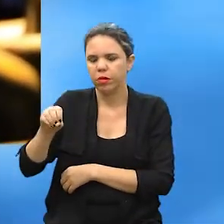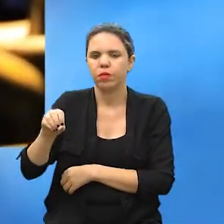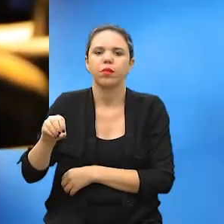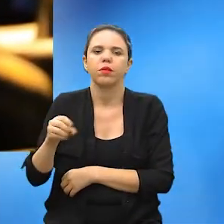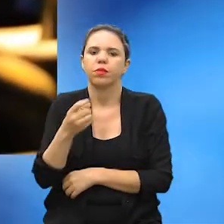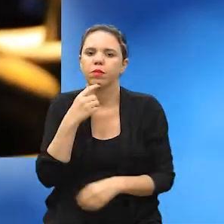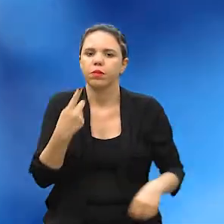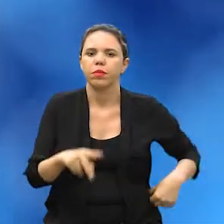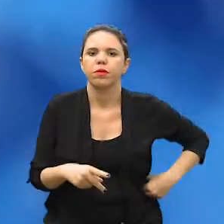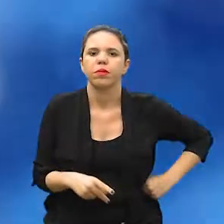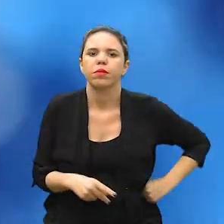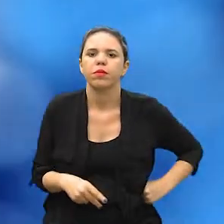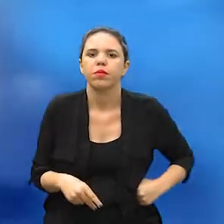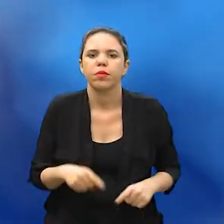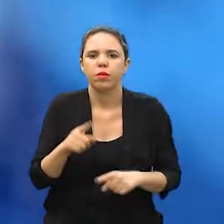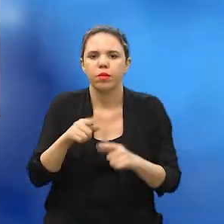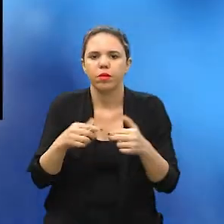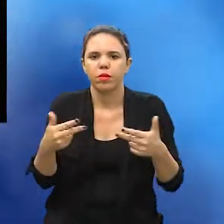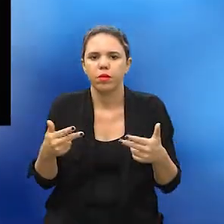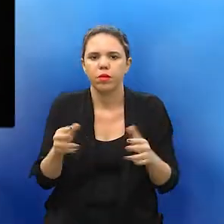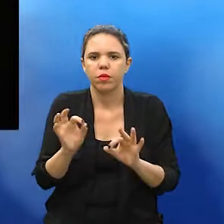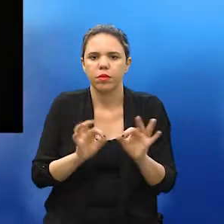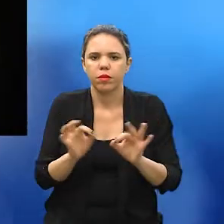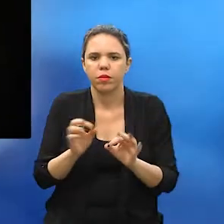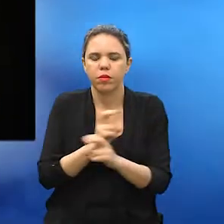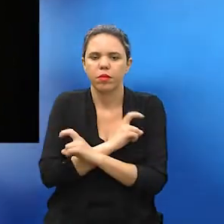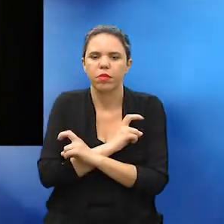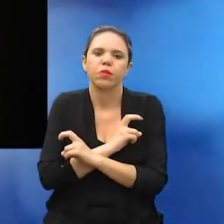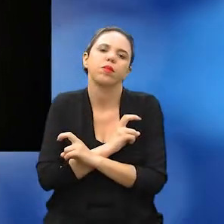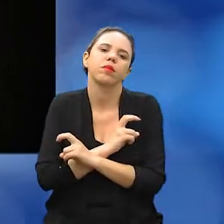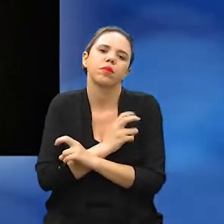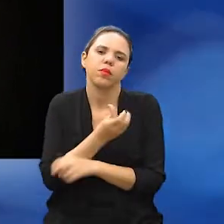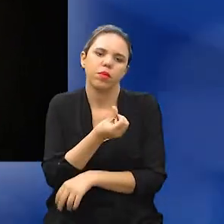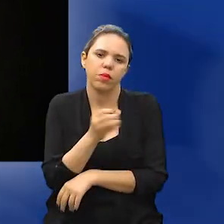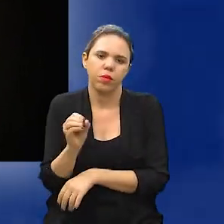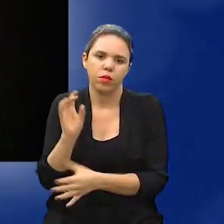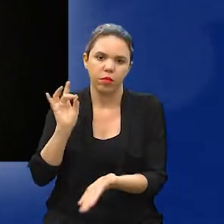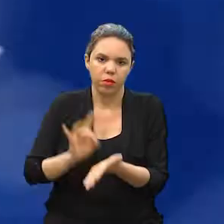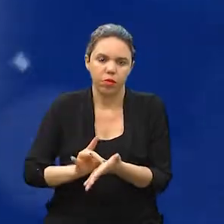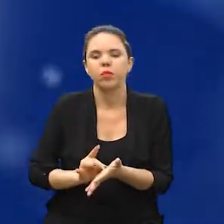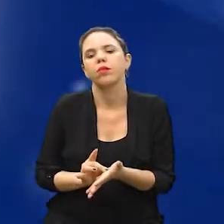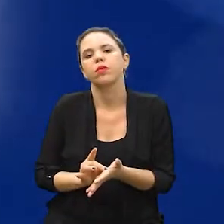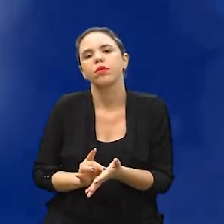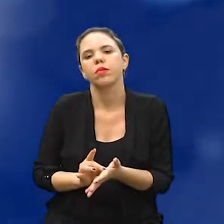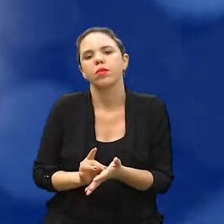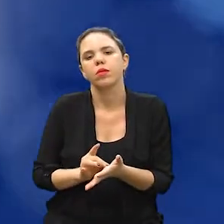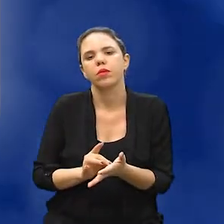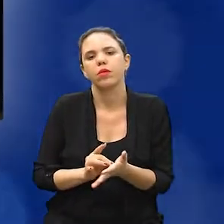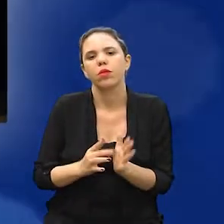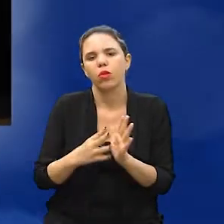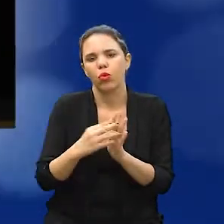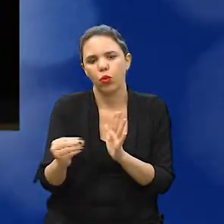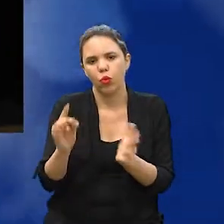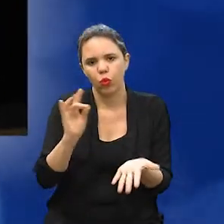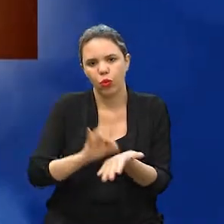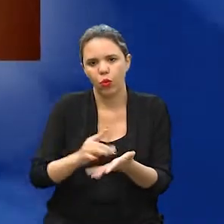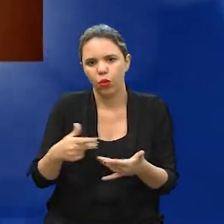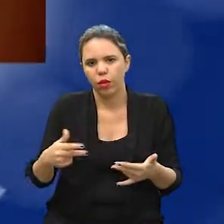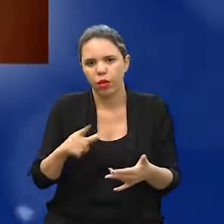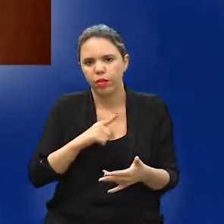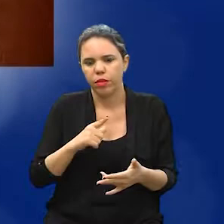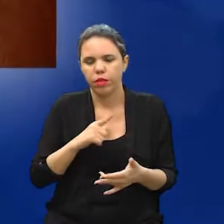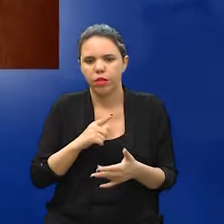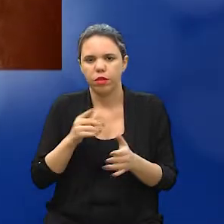para Campinas. São peças arqueológicas, sendo 60 originais. E entre as réplicas, olha só, tem até